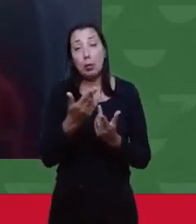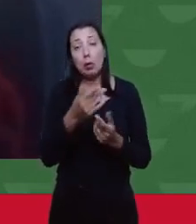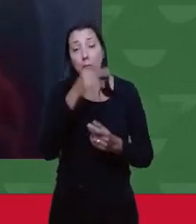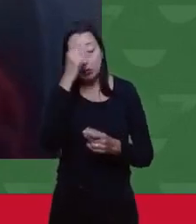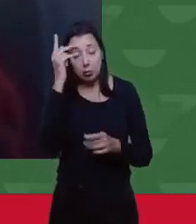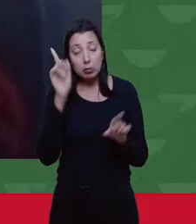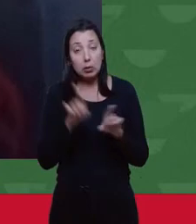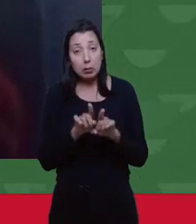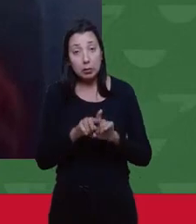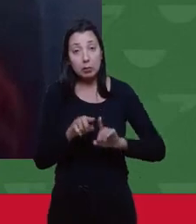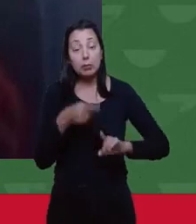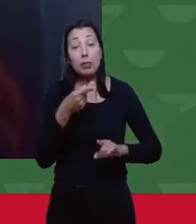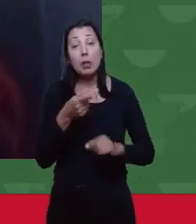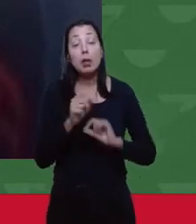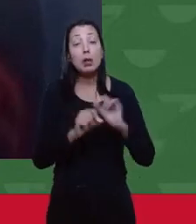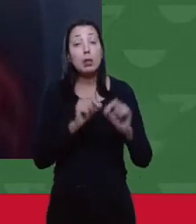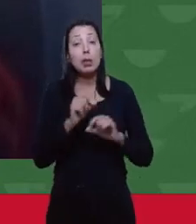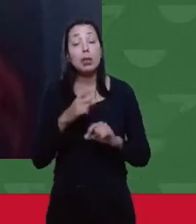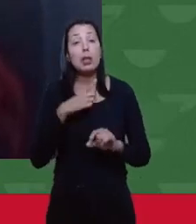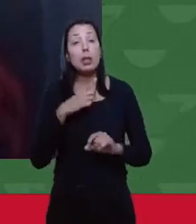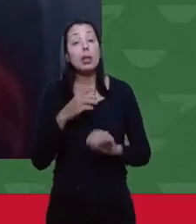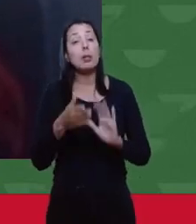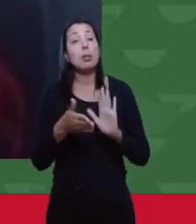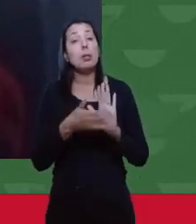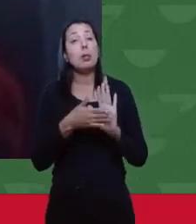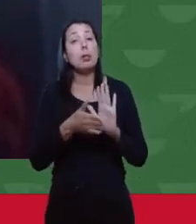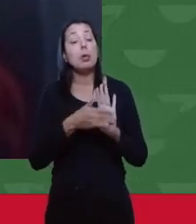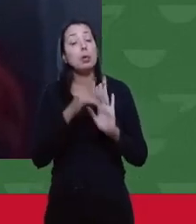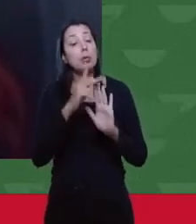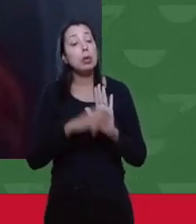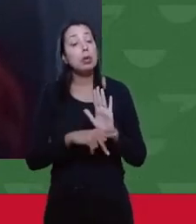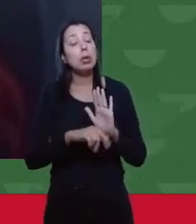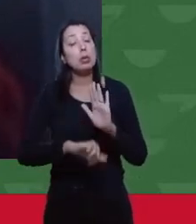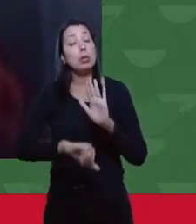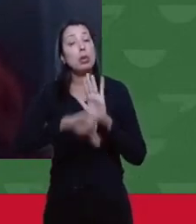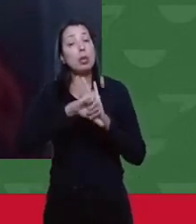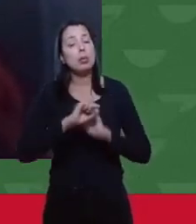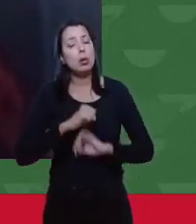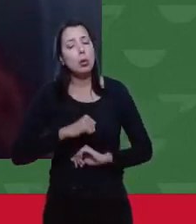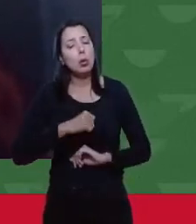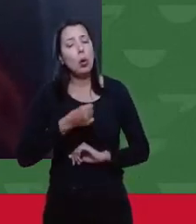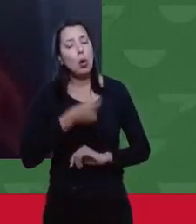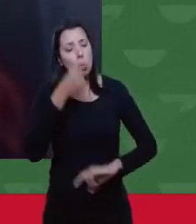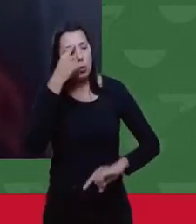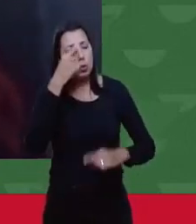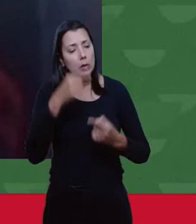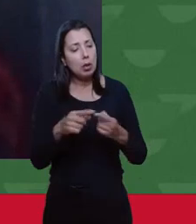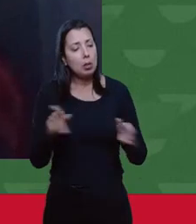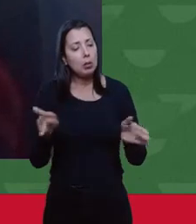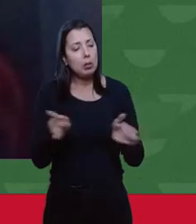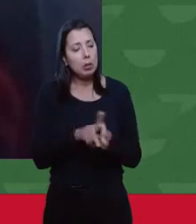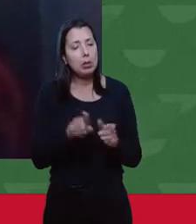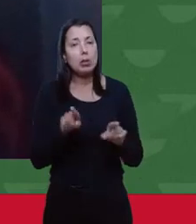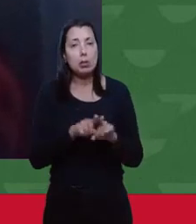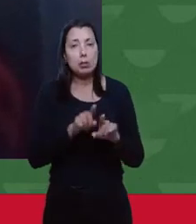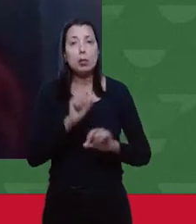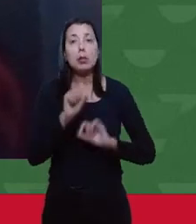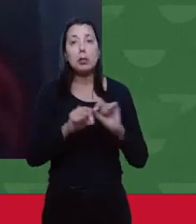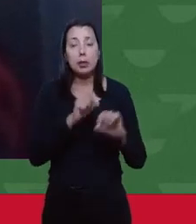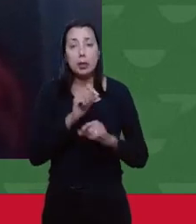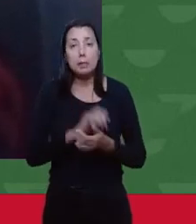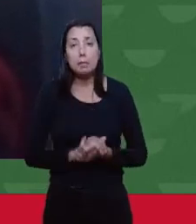E eu quero dizer que, além de ter proposto o projeto dos crimes de ódio, de concordar com o projeto da Luiziane